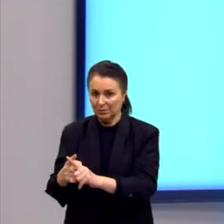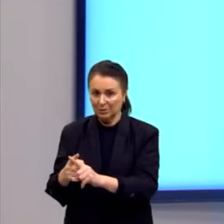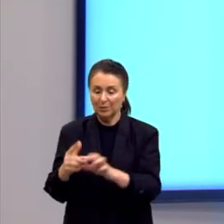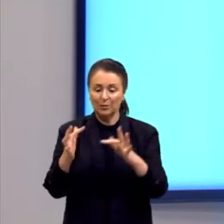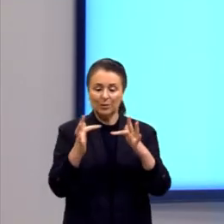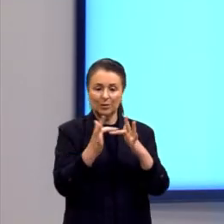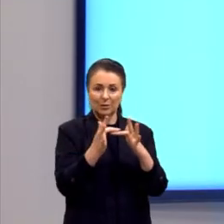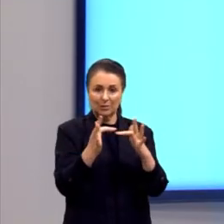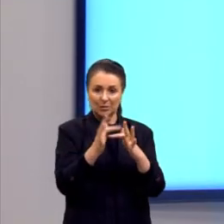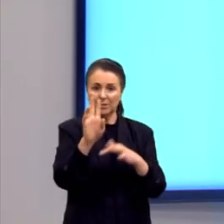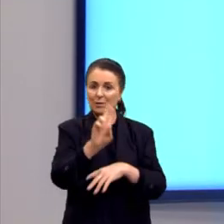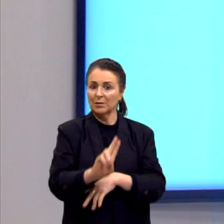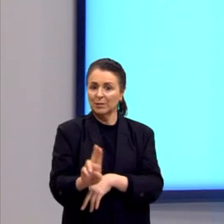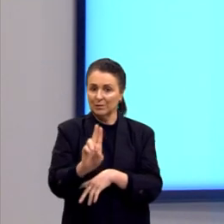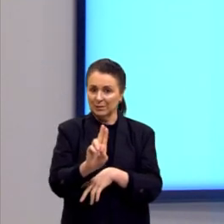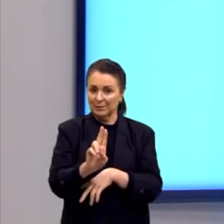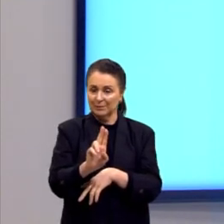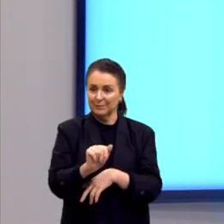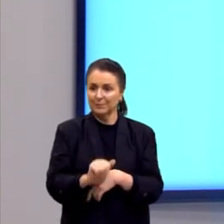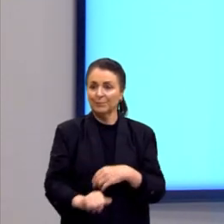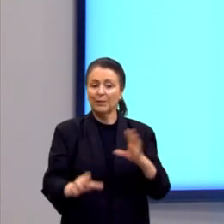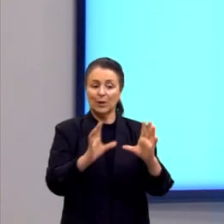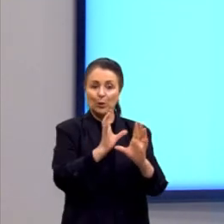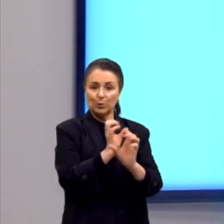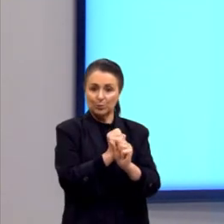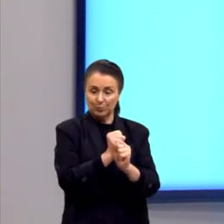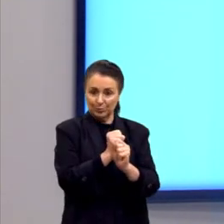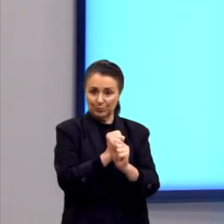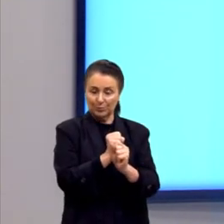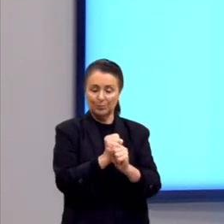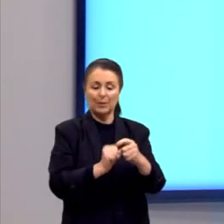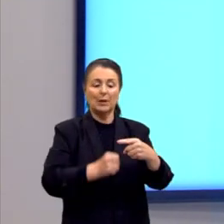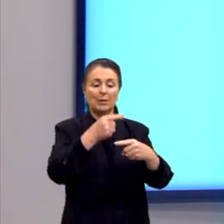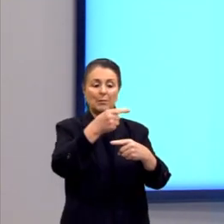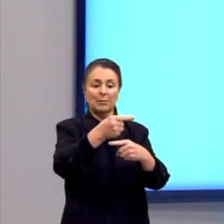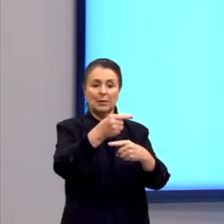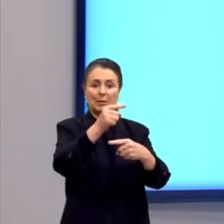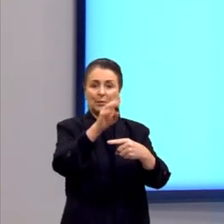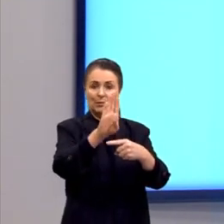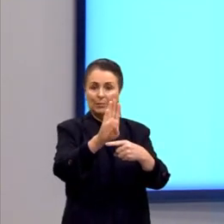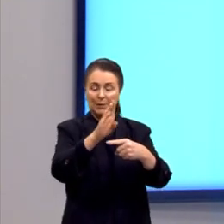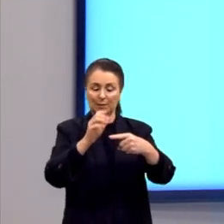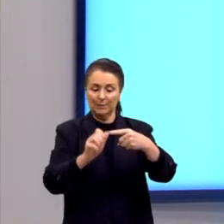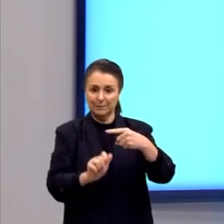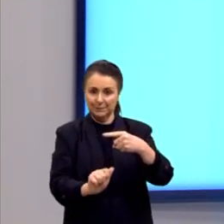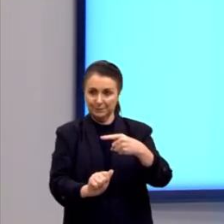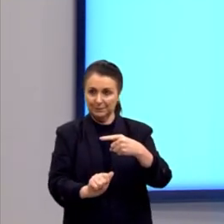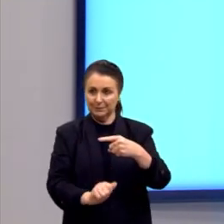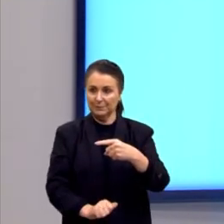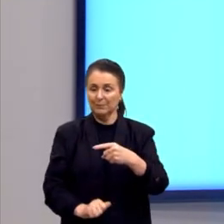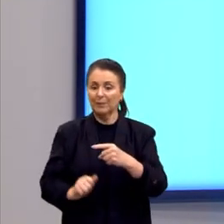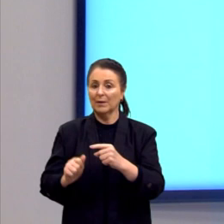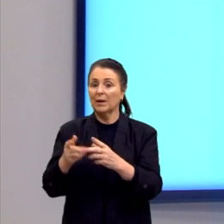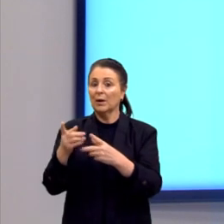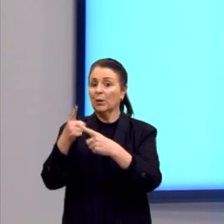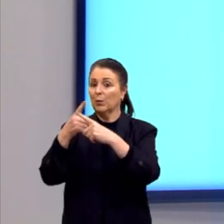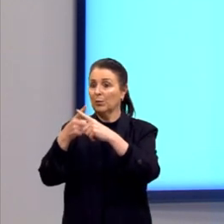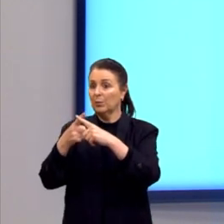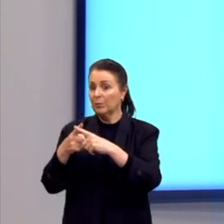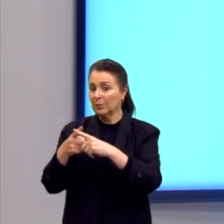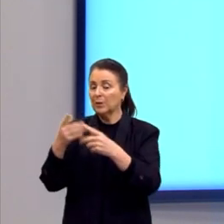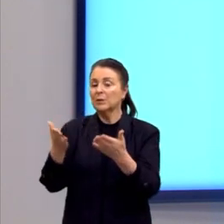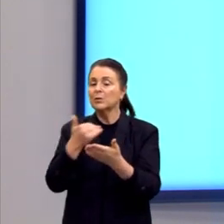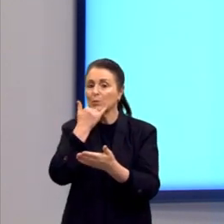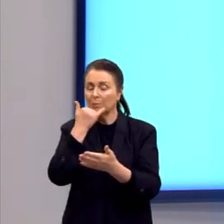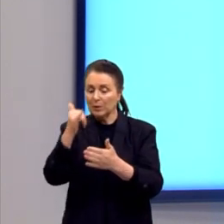fórmulas que a gente utiliza a soma seria menos B sobre a aqui nós